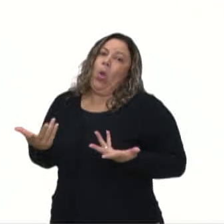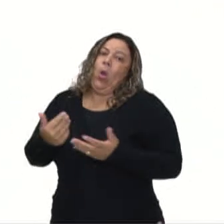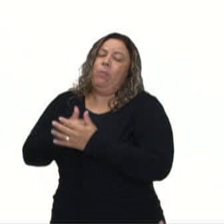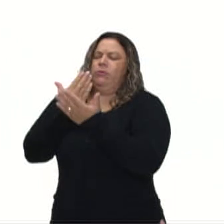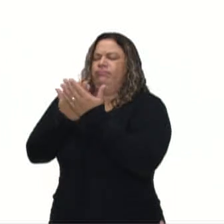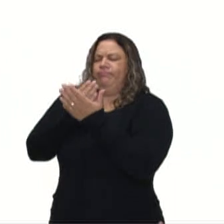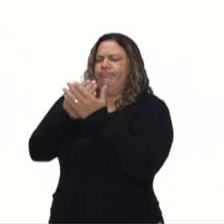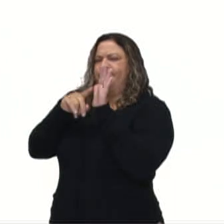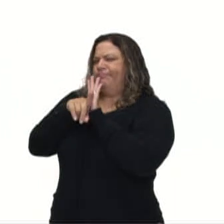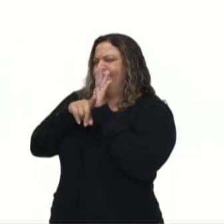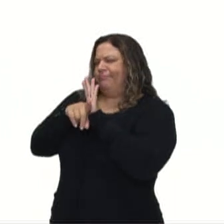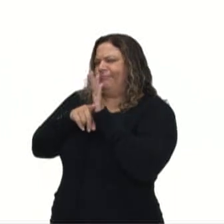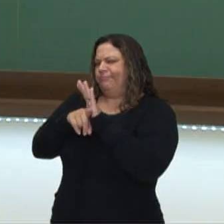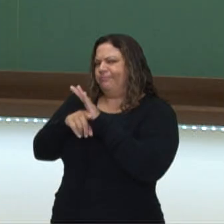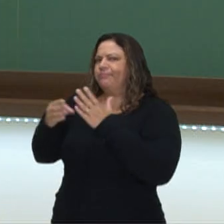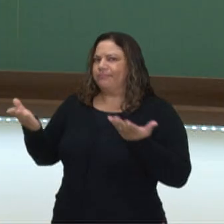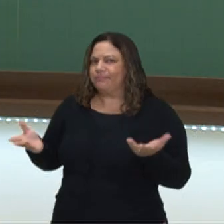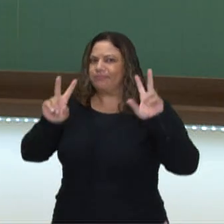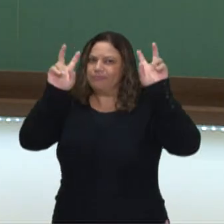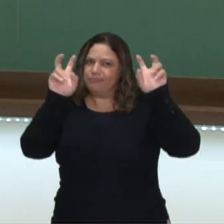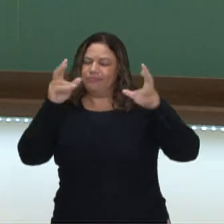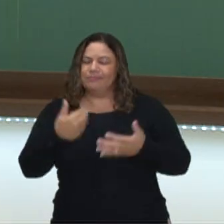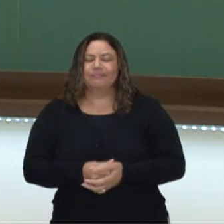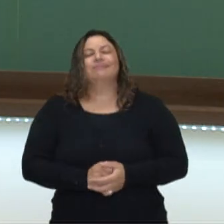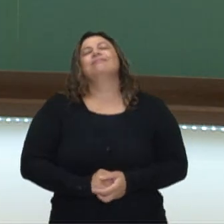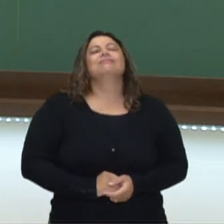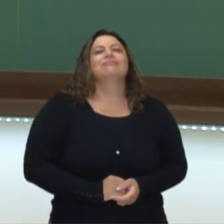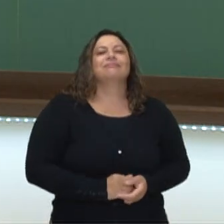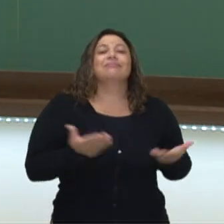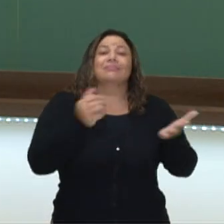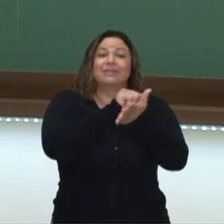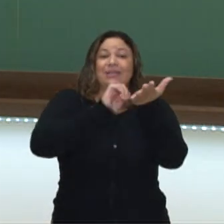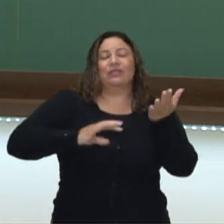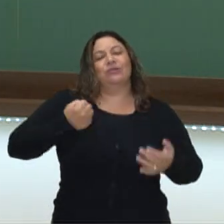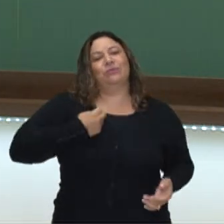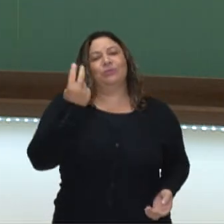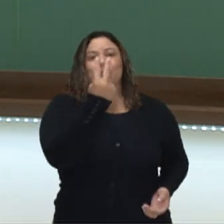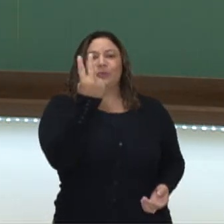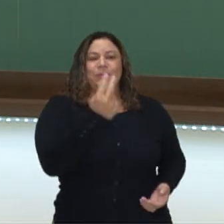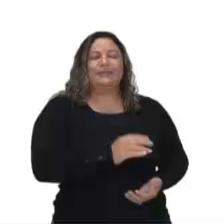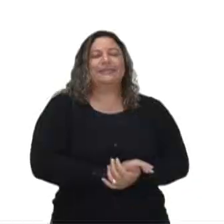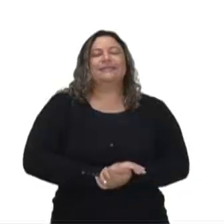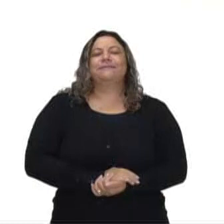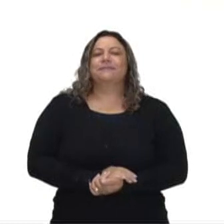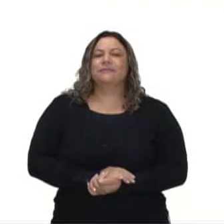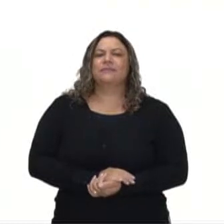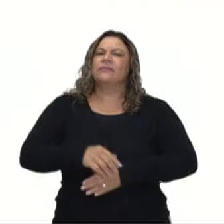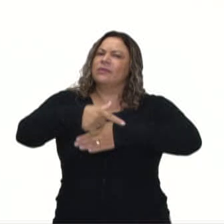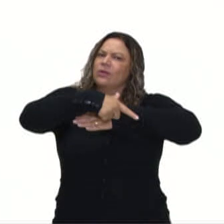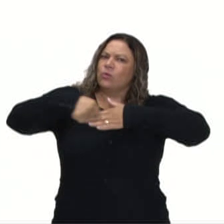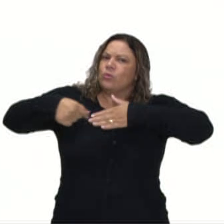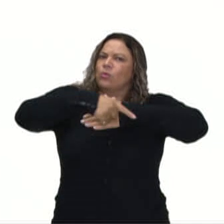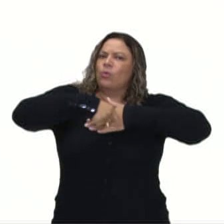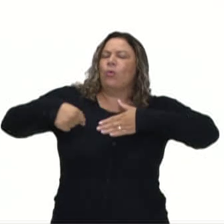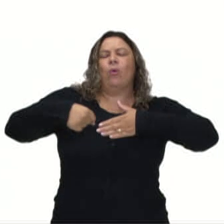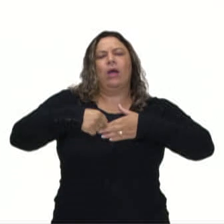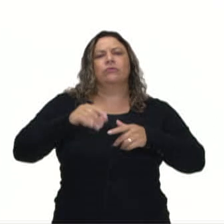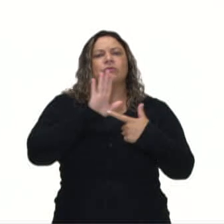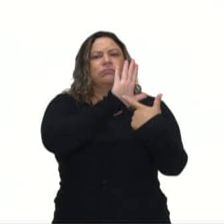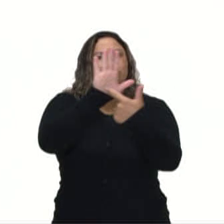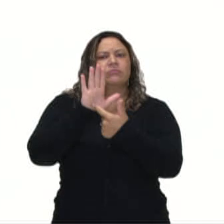assunto. Então, atividade 2, para vocês aí refinarem a leitura. O autor do texto aponta